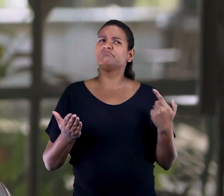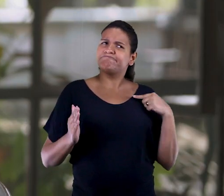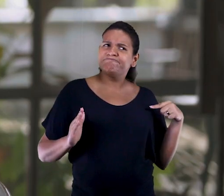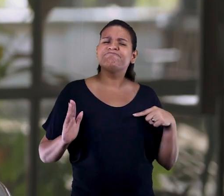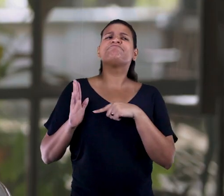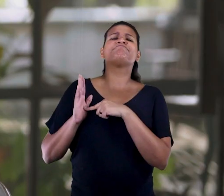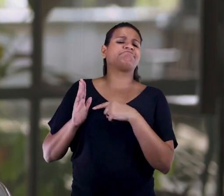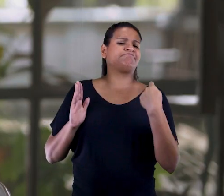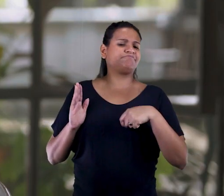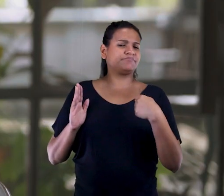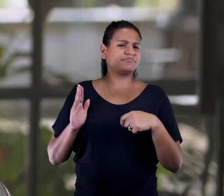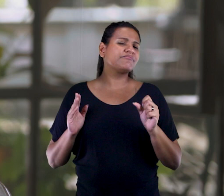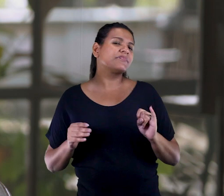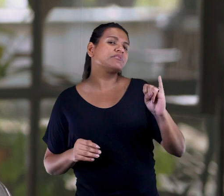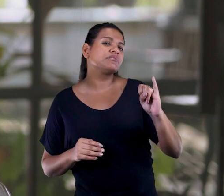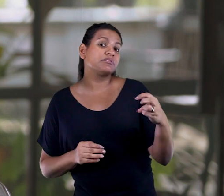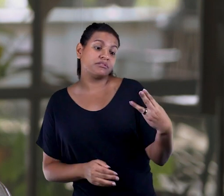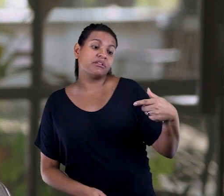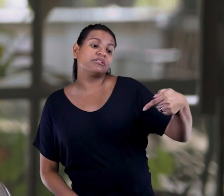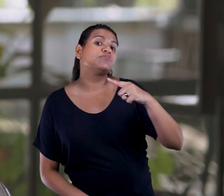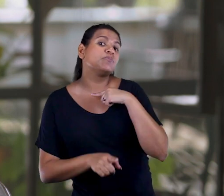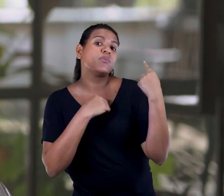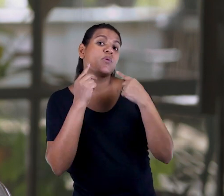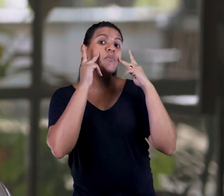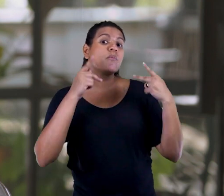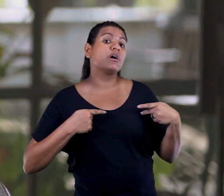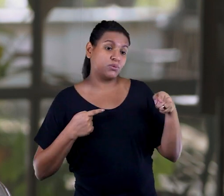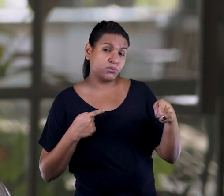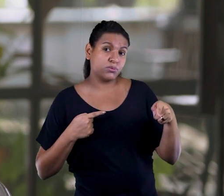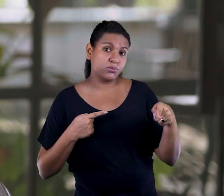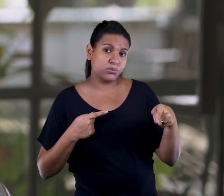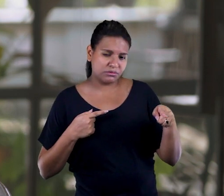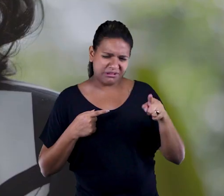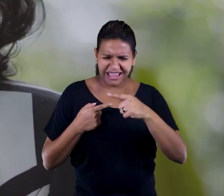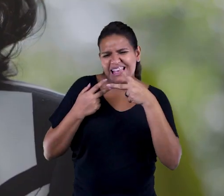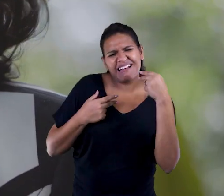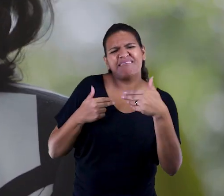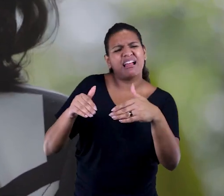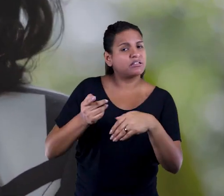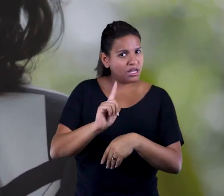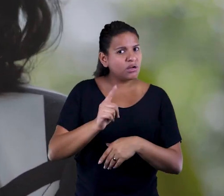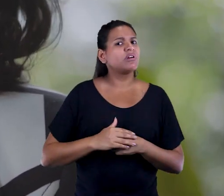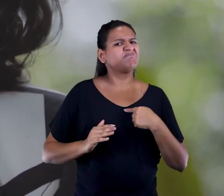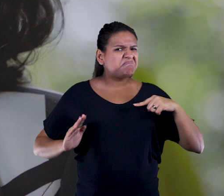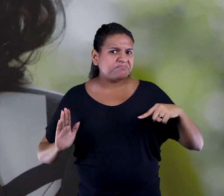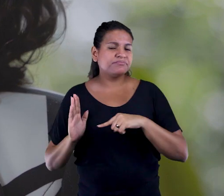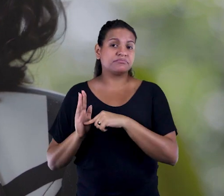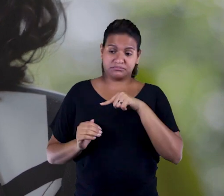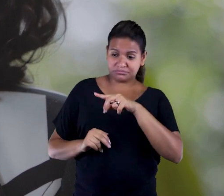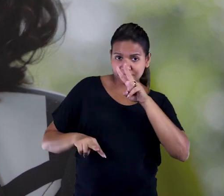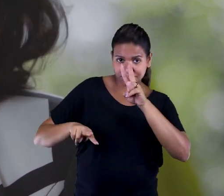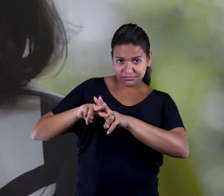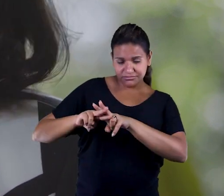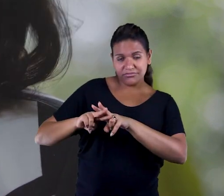que eu denunciaria se fossem 37 humanos? E foi isso que eu fiz. Ela foi condenada